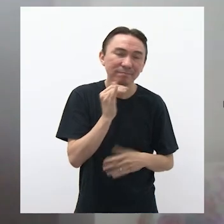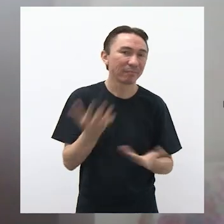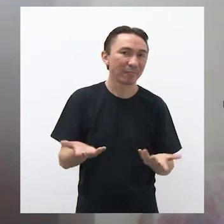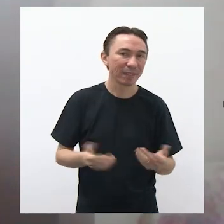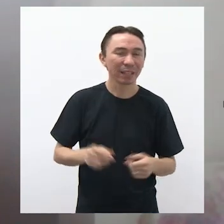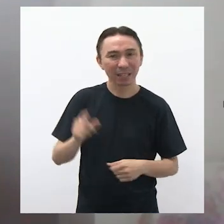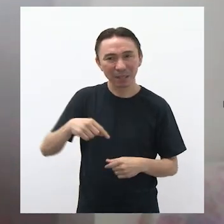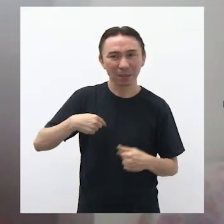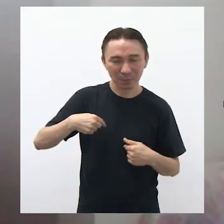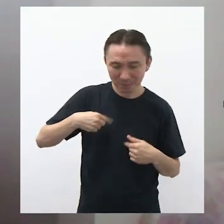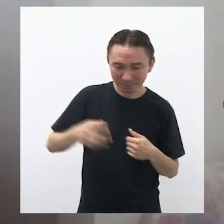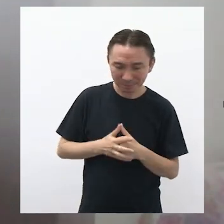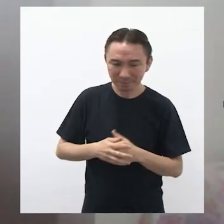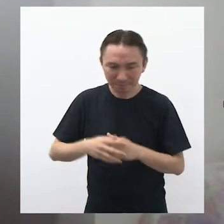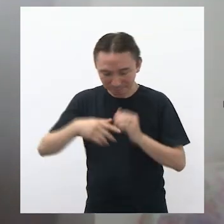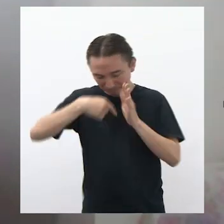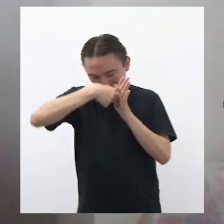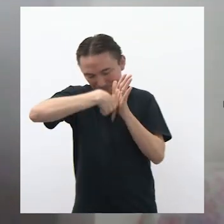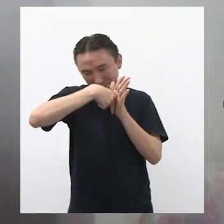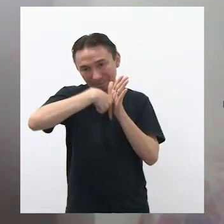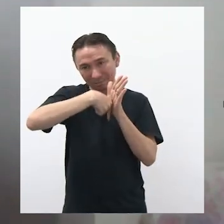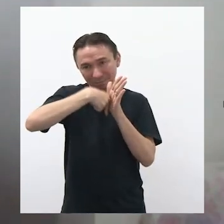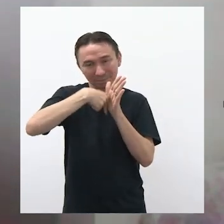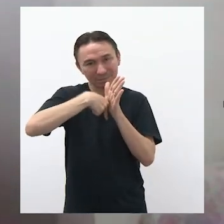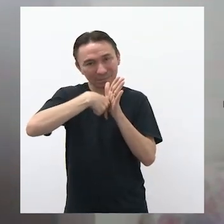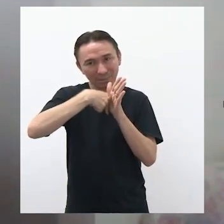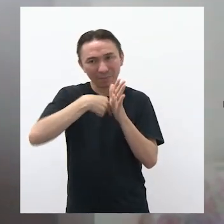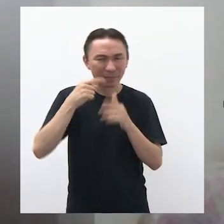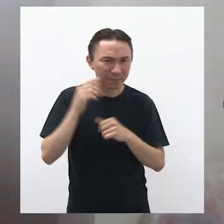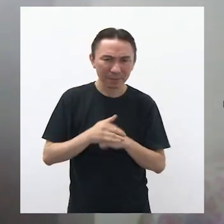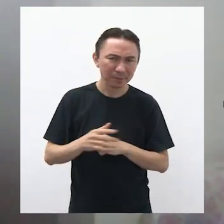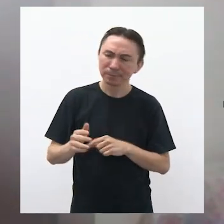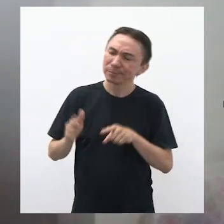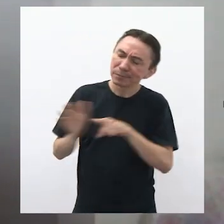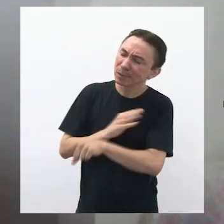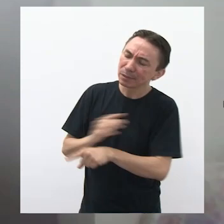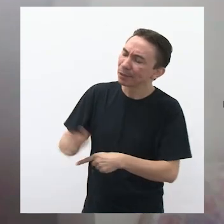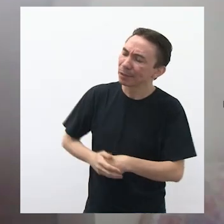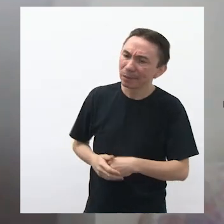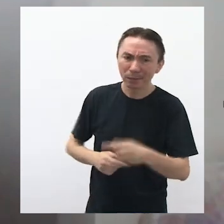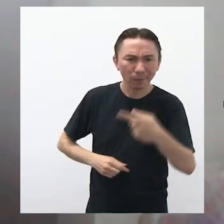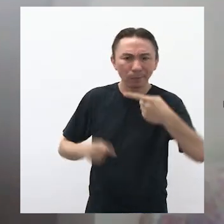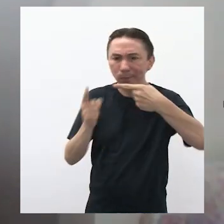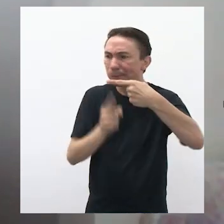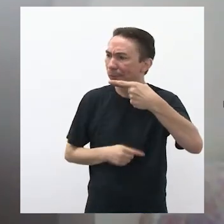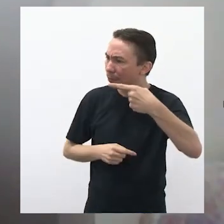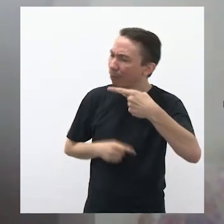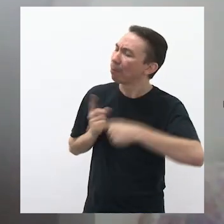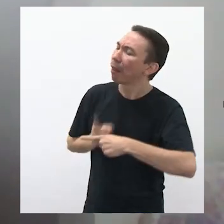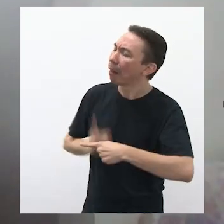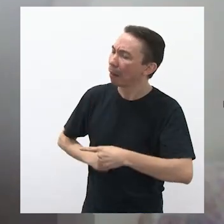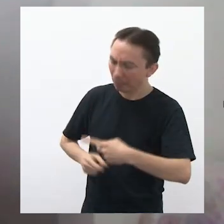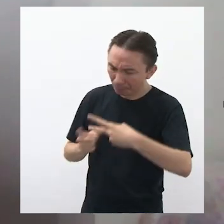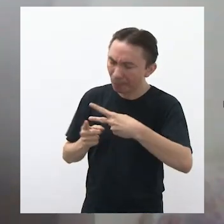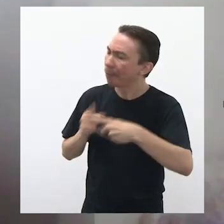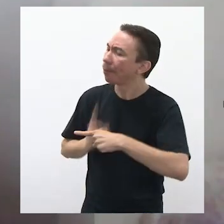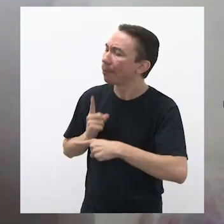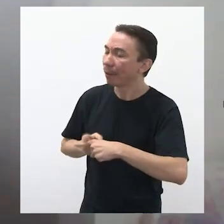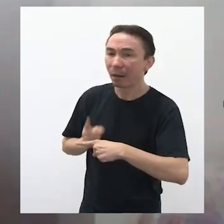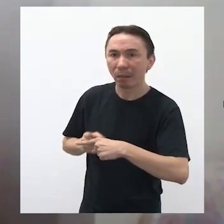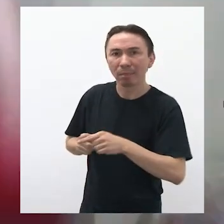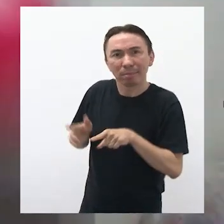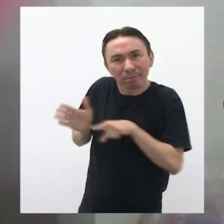esse meu preenchimento e depois eu vim falar, por que você está no 2? Por que você está no 1? Não tem julgamento. A